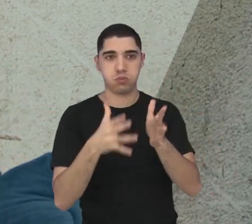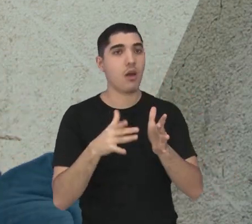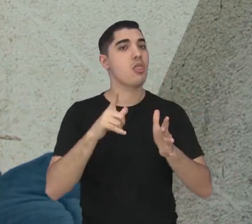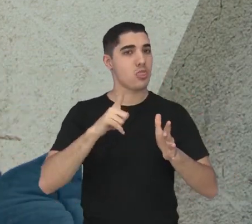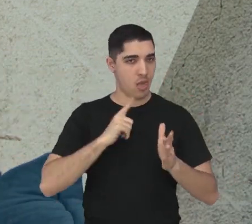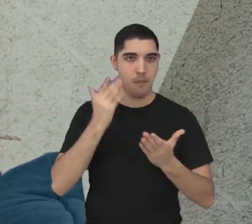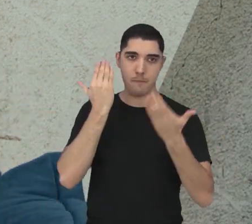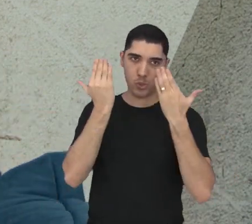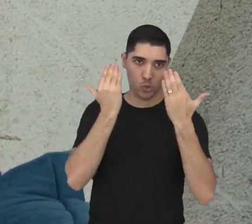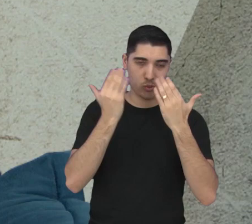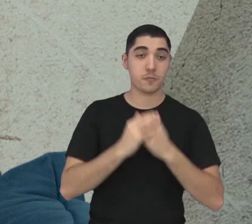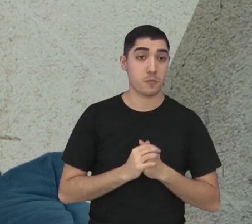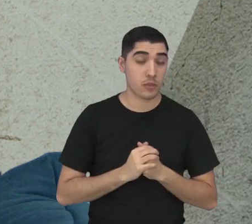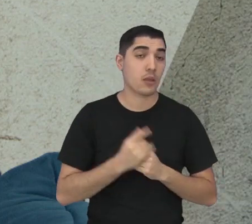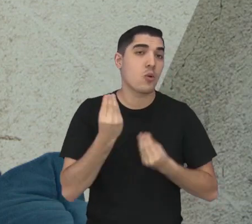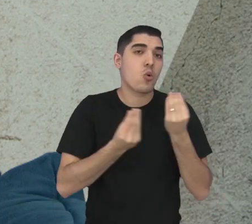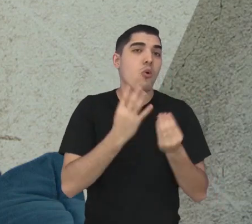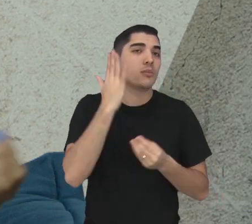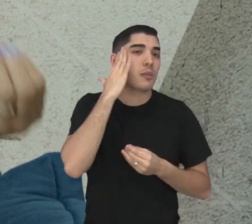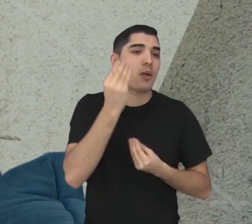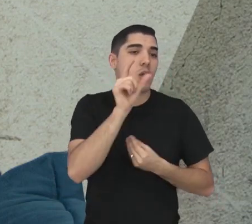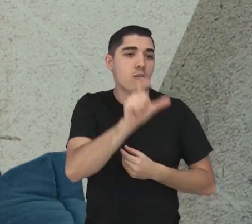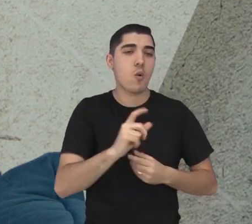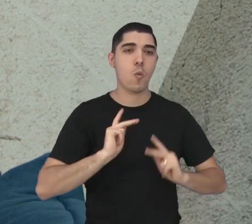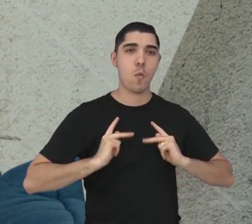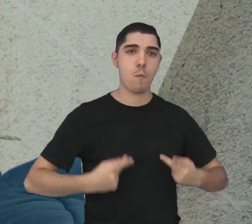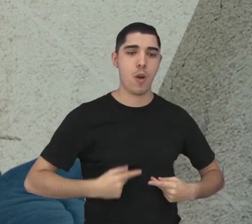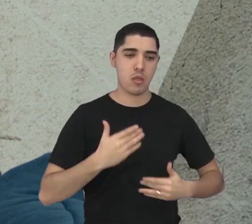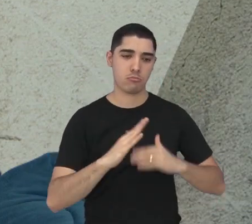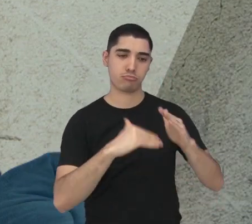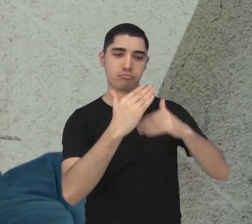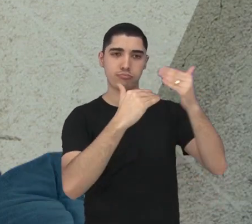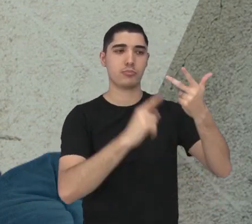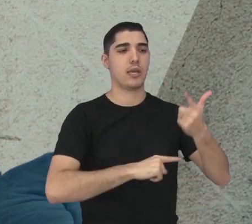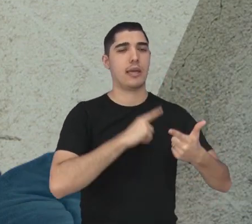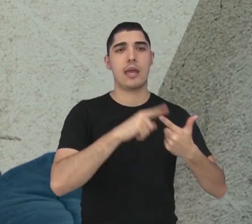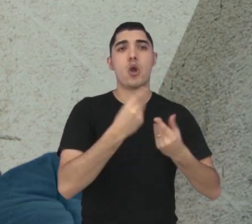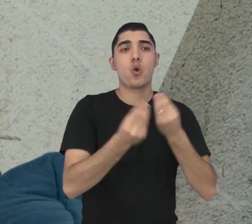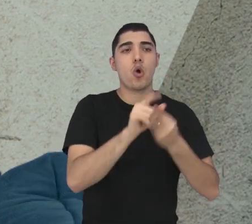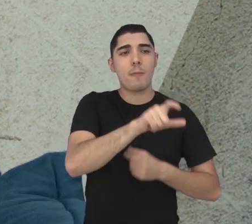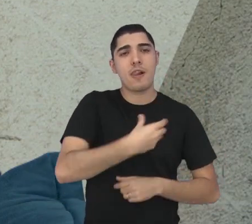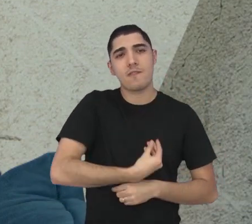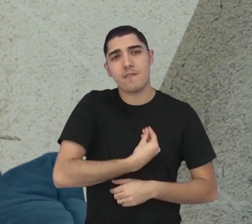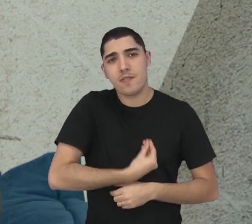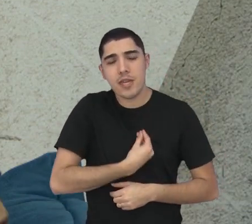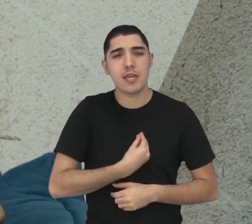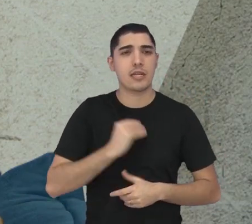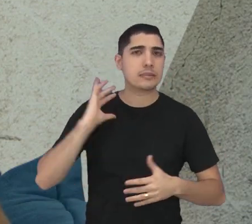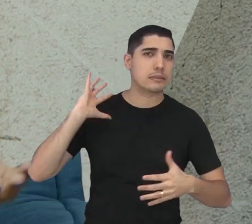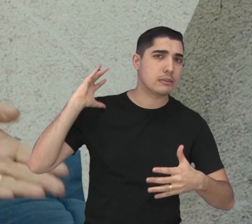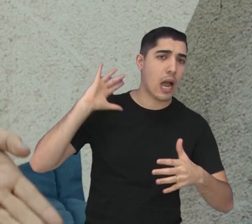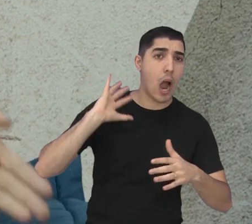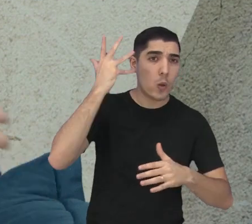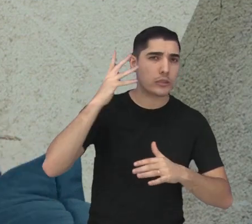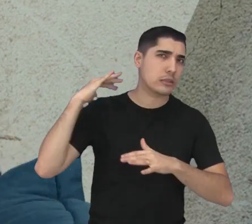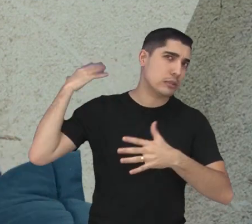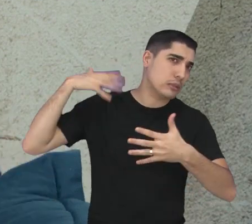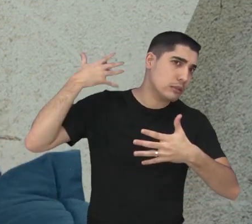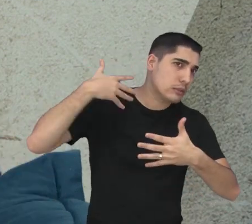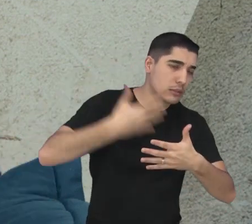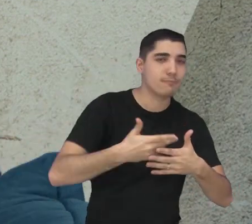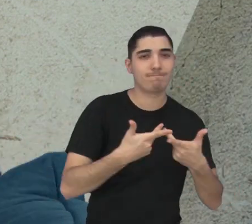né, do comportamento humano, da construção das subjetividades, né, porque todos esses elementos, eles